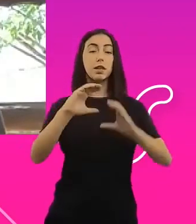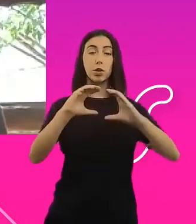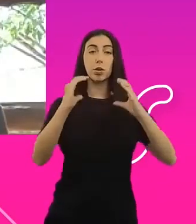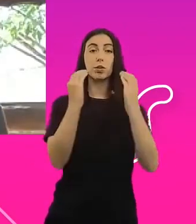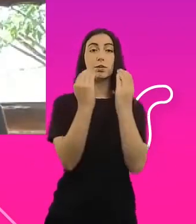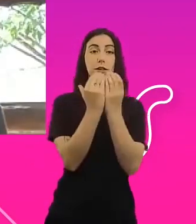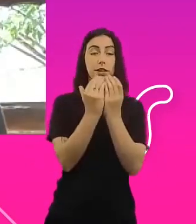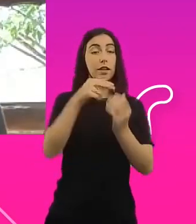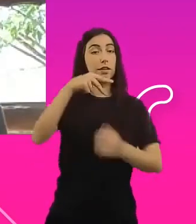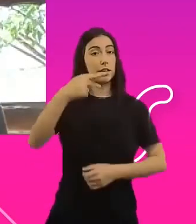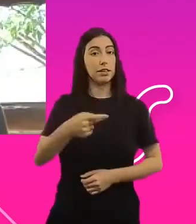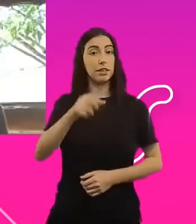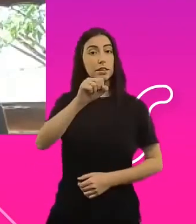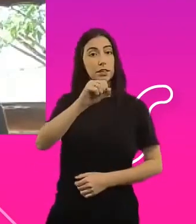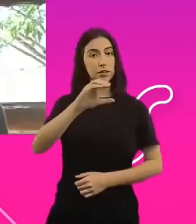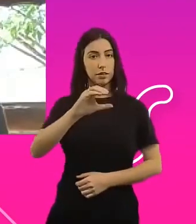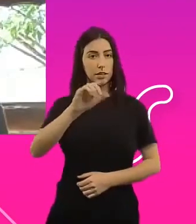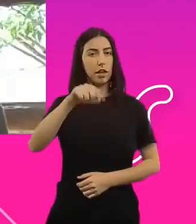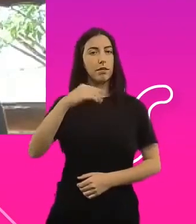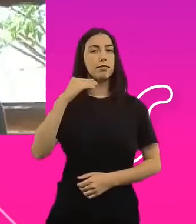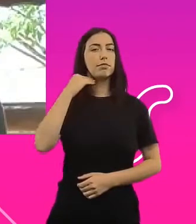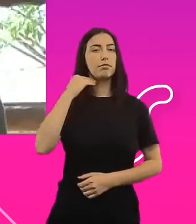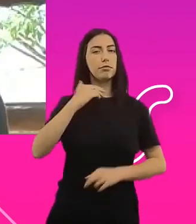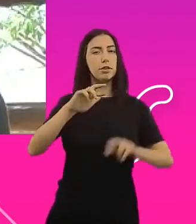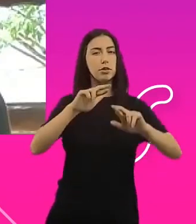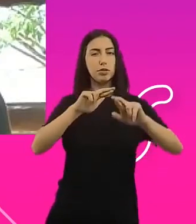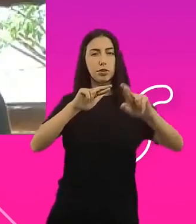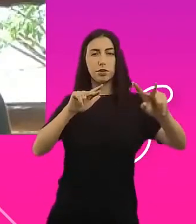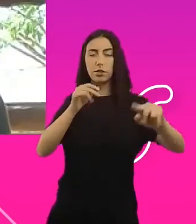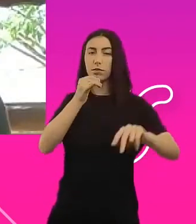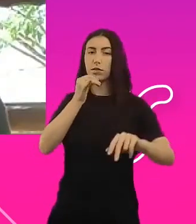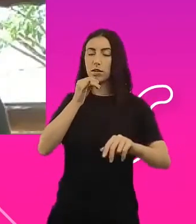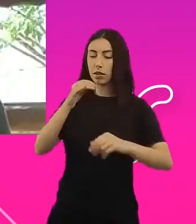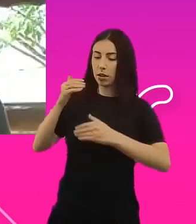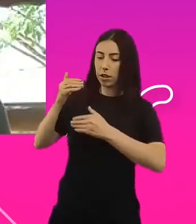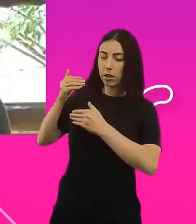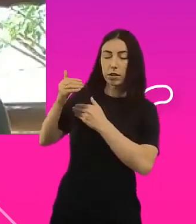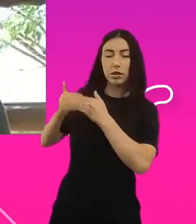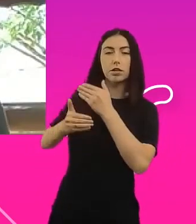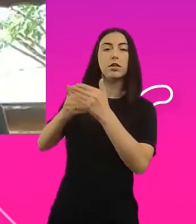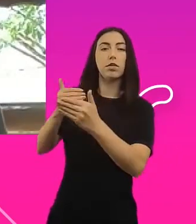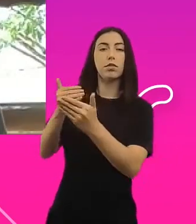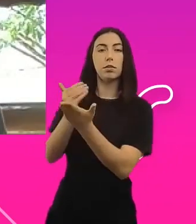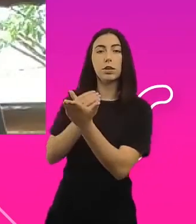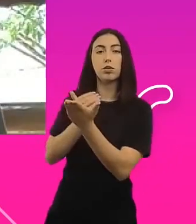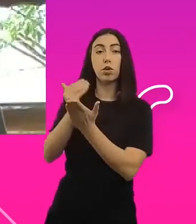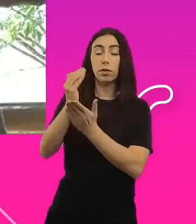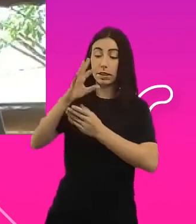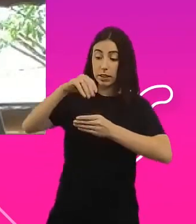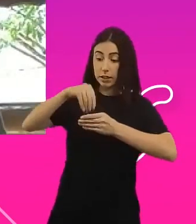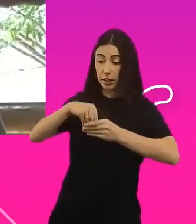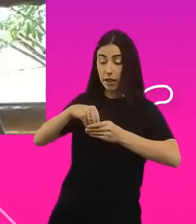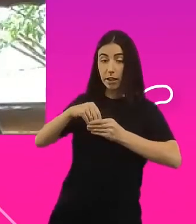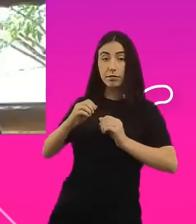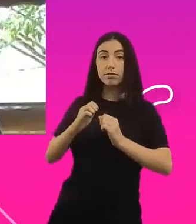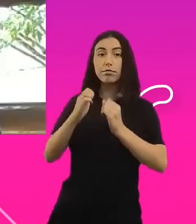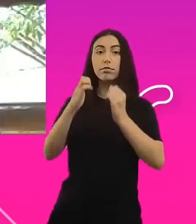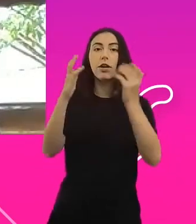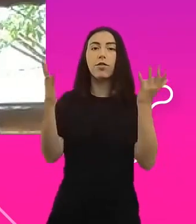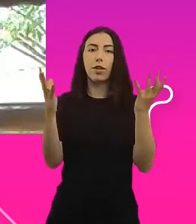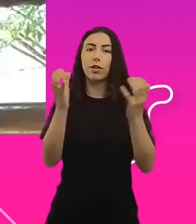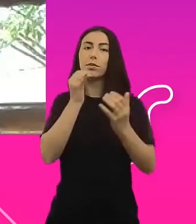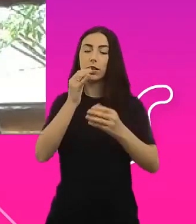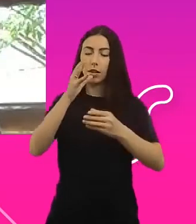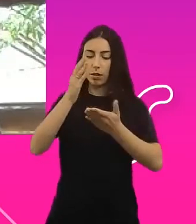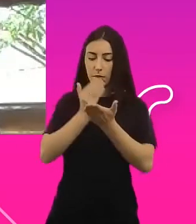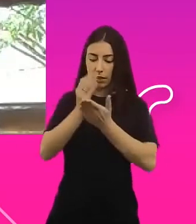ele é um banco diferente, que ele parte da ideia de que o desenvolvimento, ele começa de dentro para fora, né? Ele começa dentro das periferias, dentro